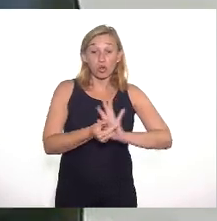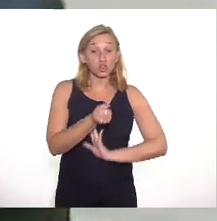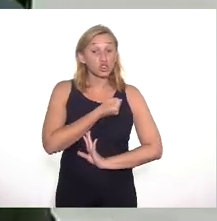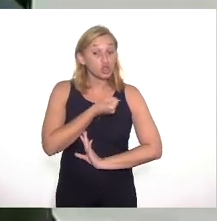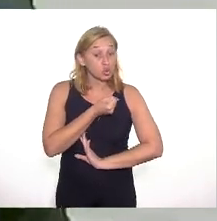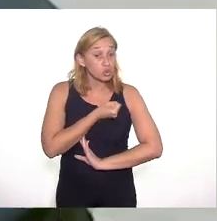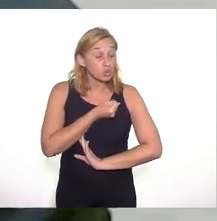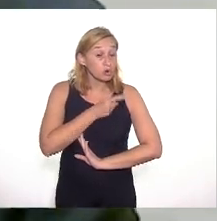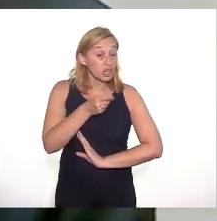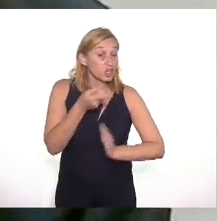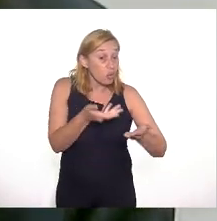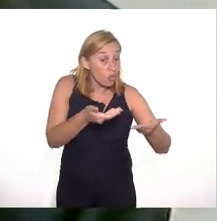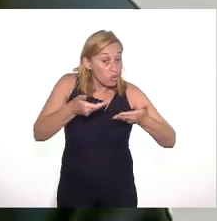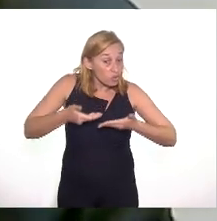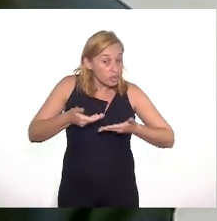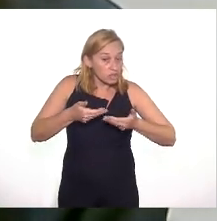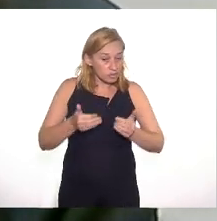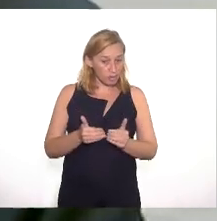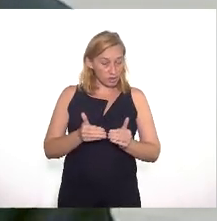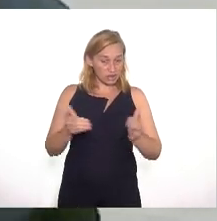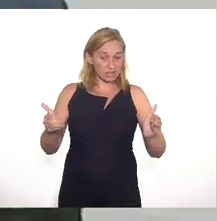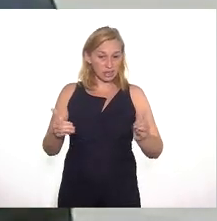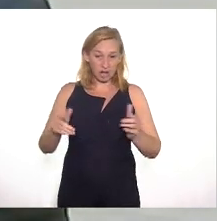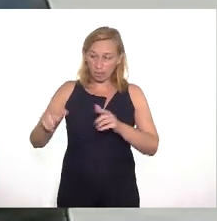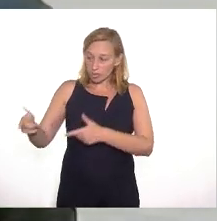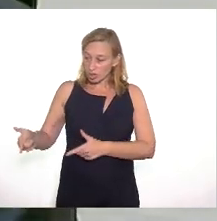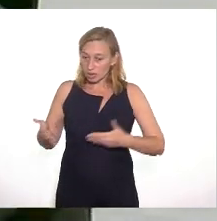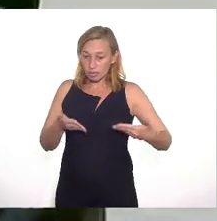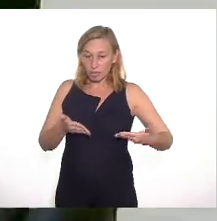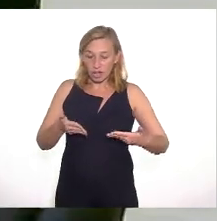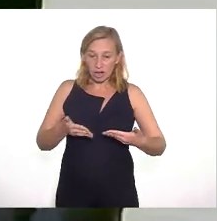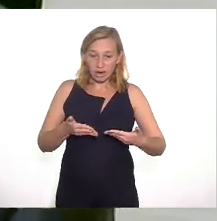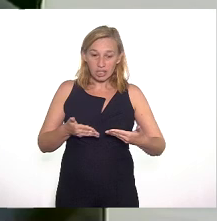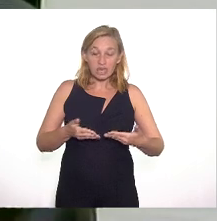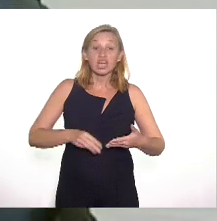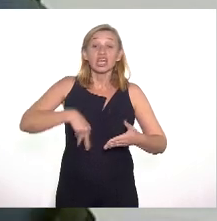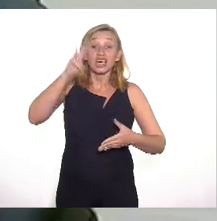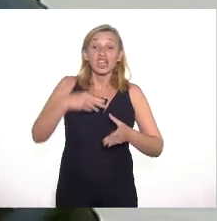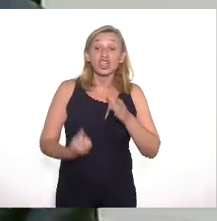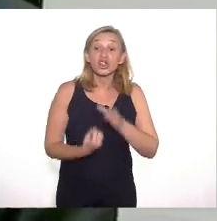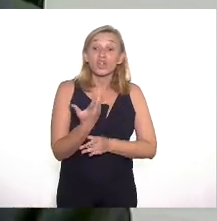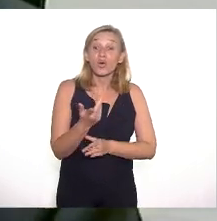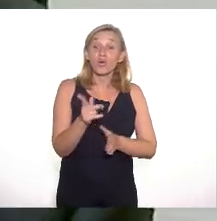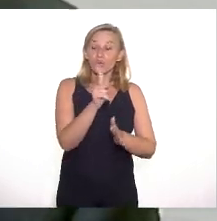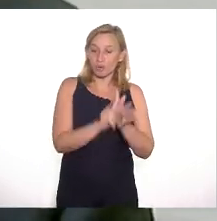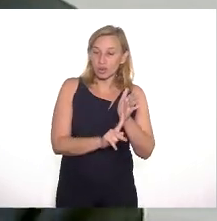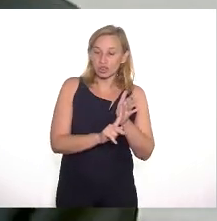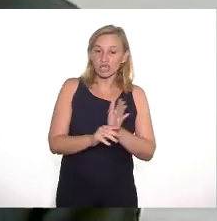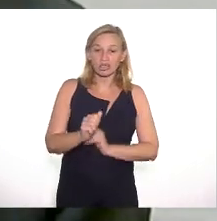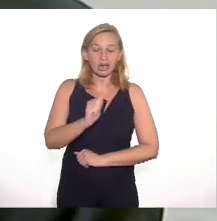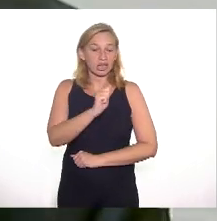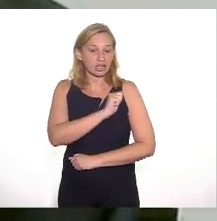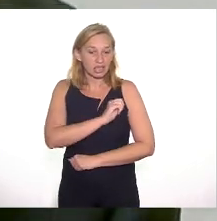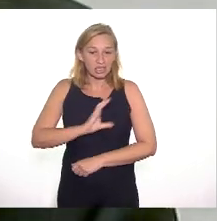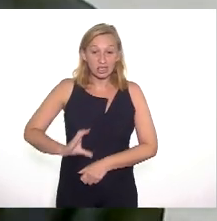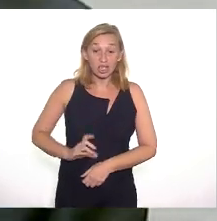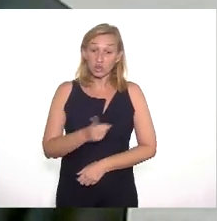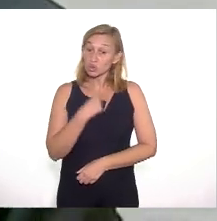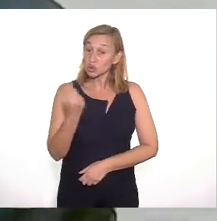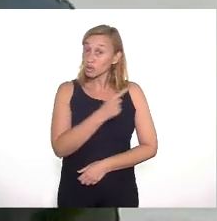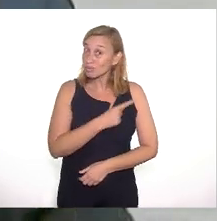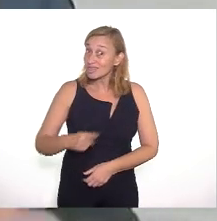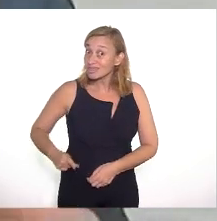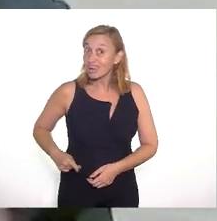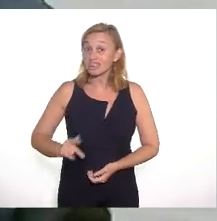ali convida para o lançamento, para o palco, o autor da matéria, o deputado André Siliano, nosso presidente,